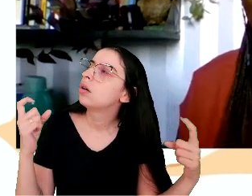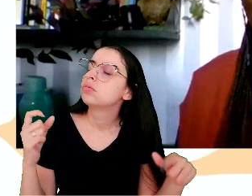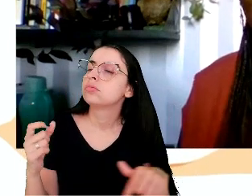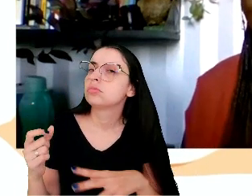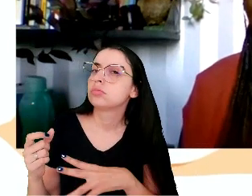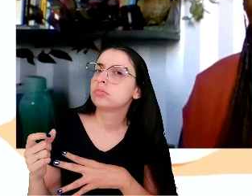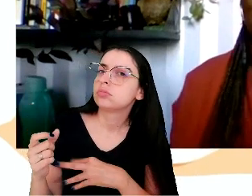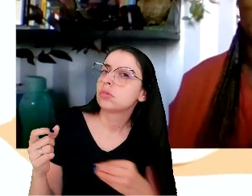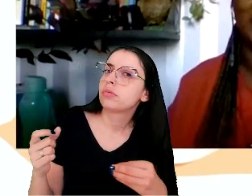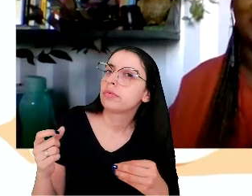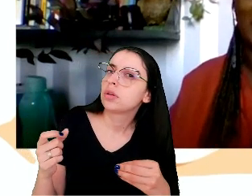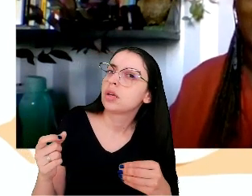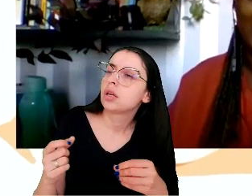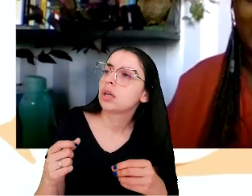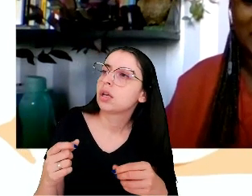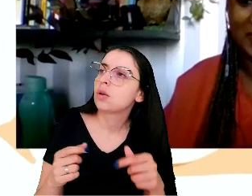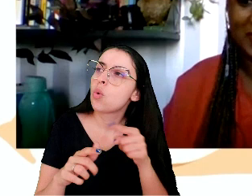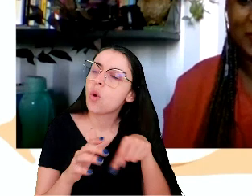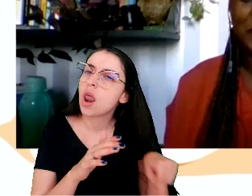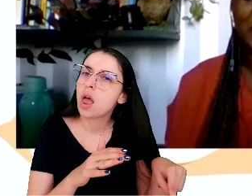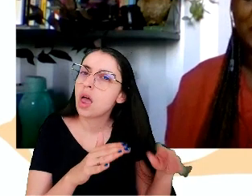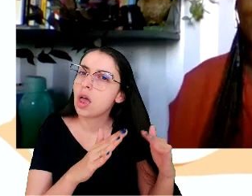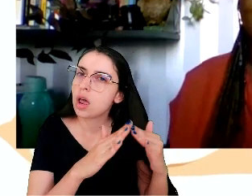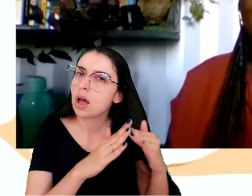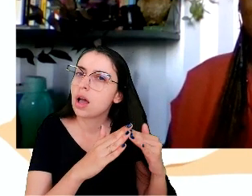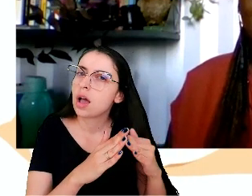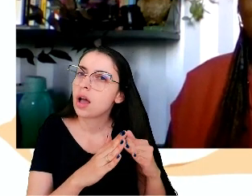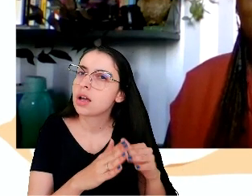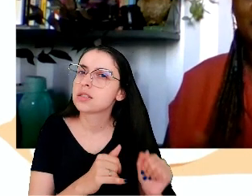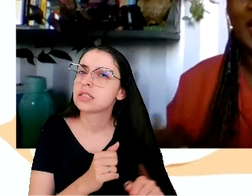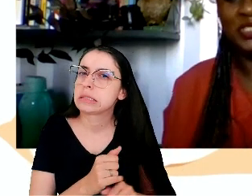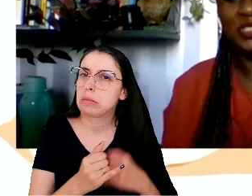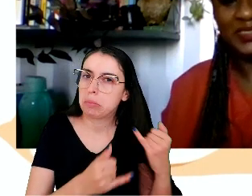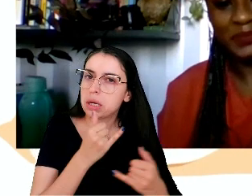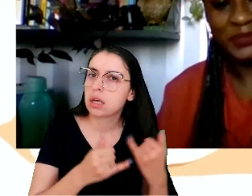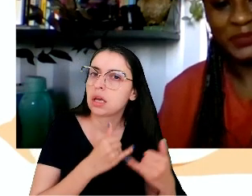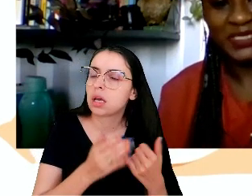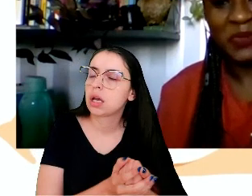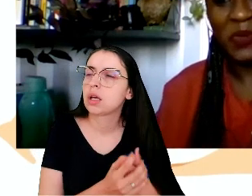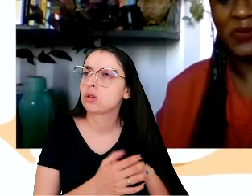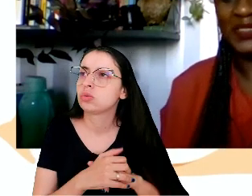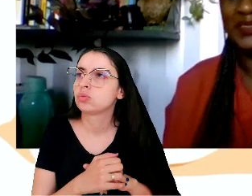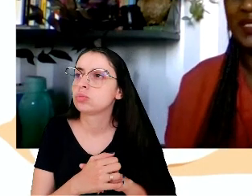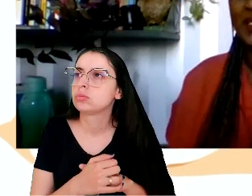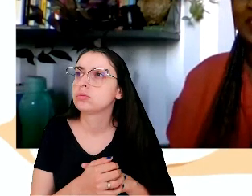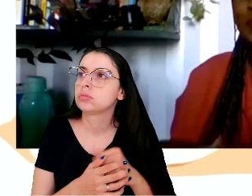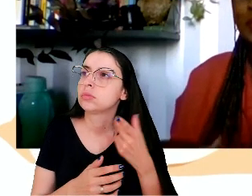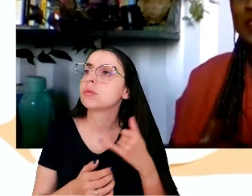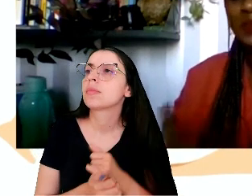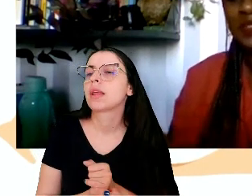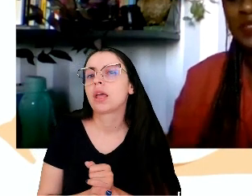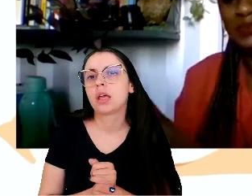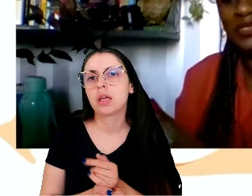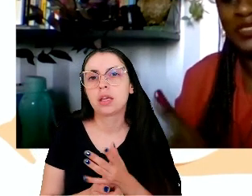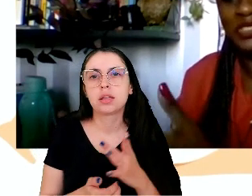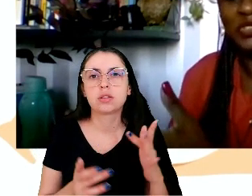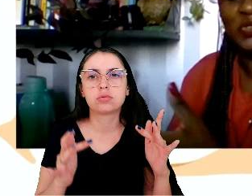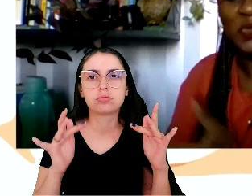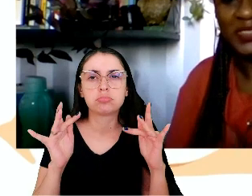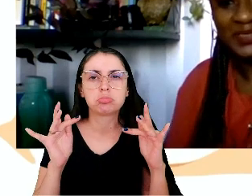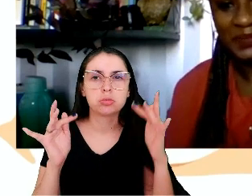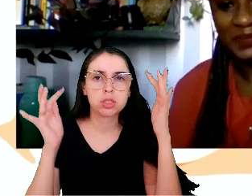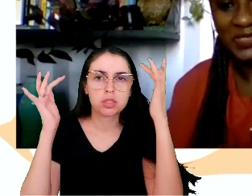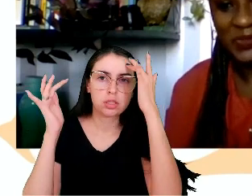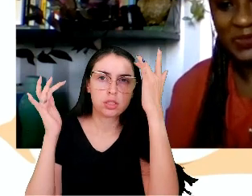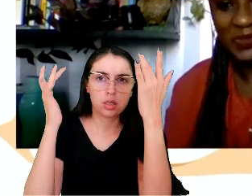aprontando alguma coisa num cantinho da casa, ainda ter a habilidade de sermos psicólogas e atendermos as demandas emocionais